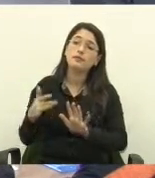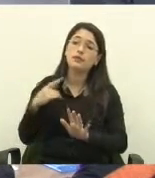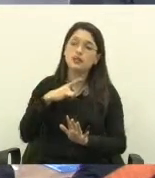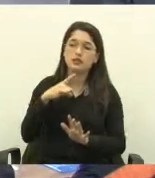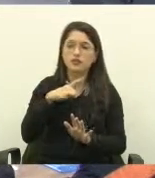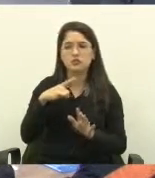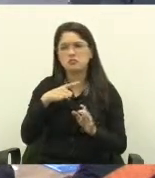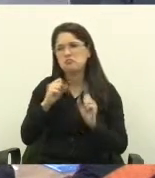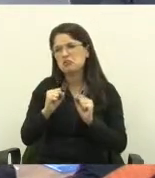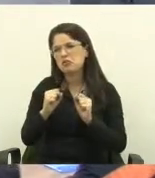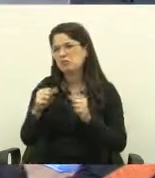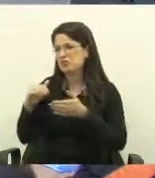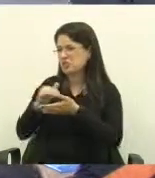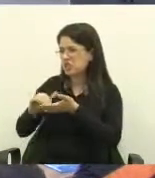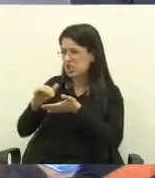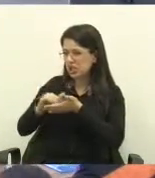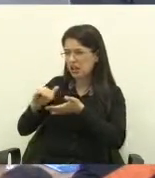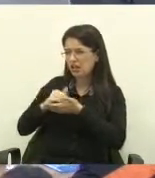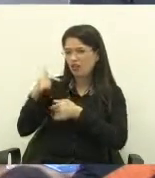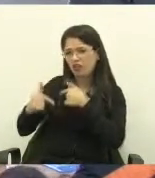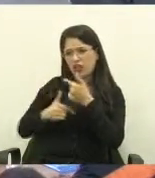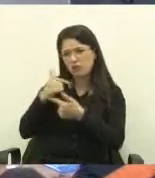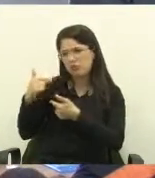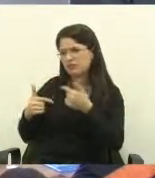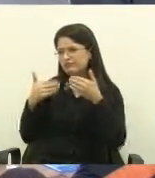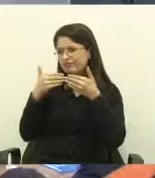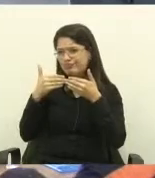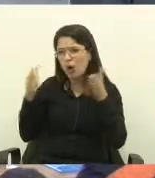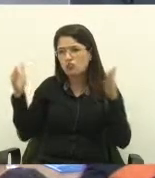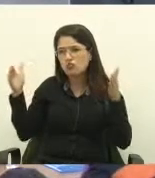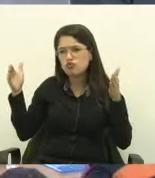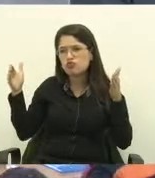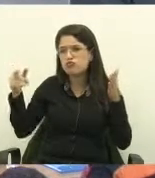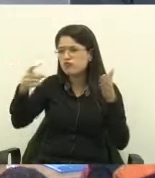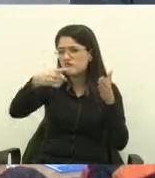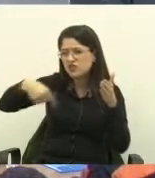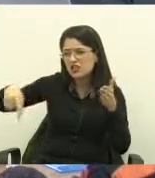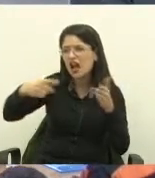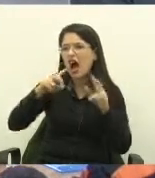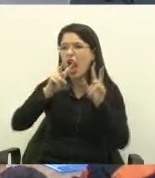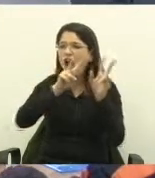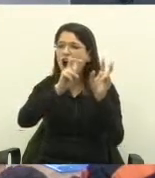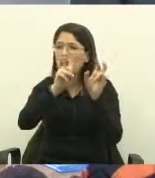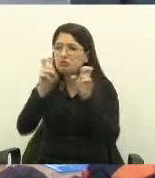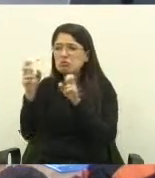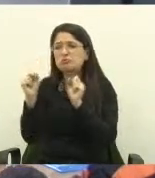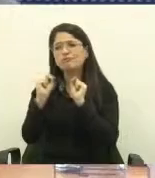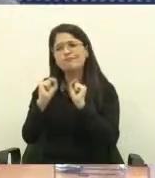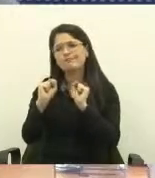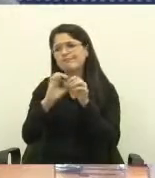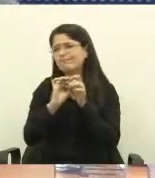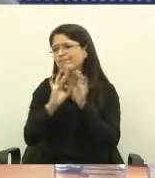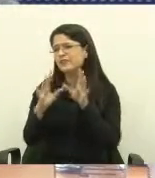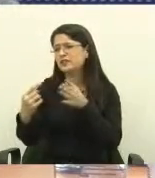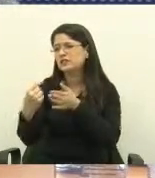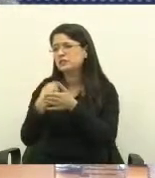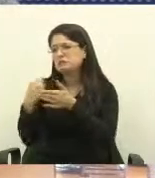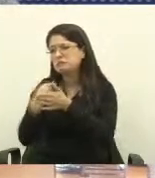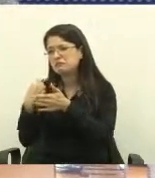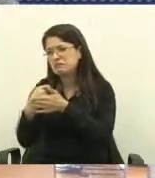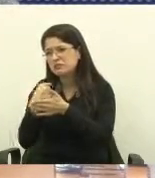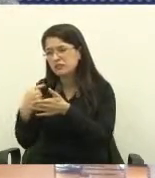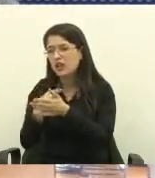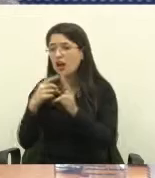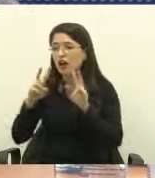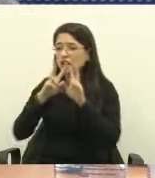abro as portas da secretaria, né, com a maior clareza para discutir qualquer assunto com os vereadores em questão. Dos números, dos indicadores